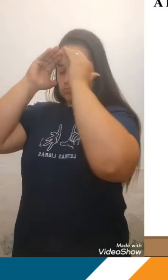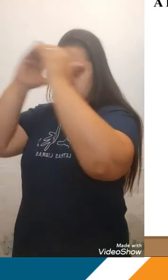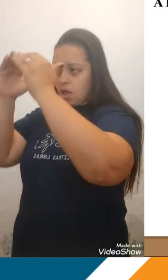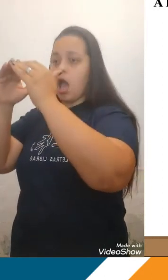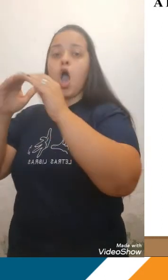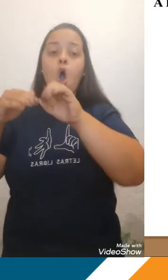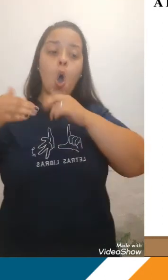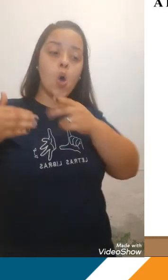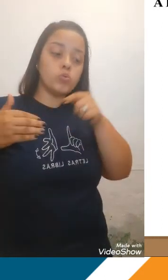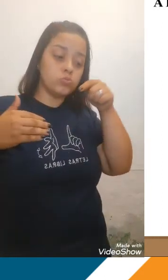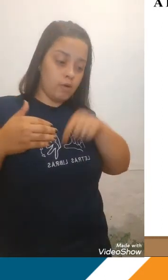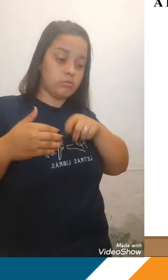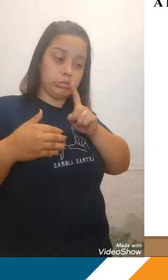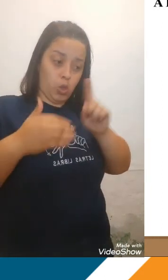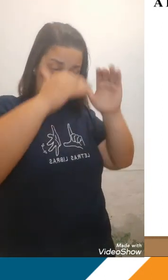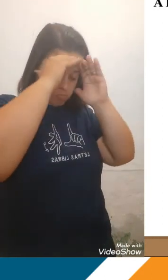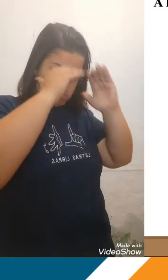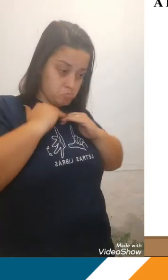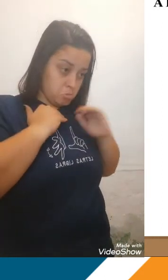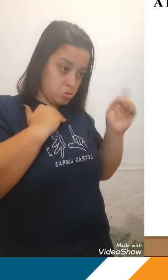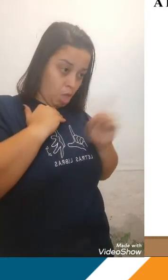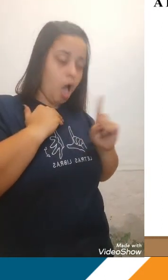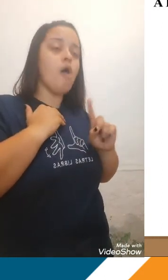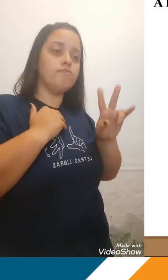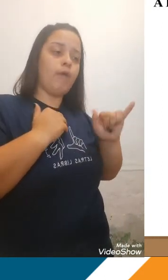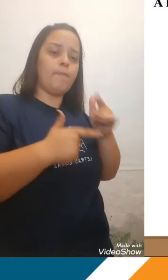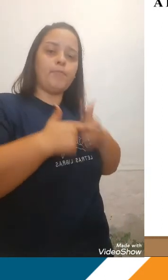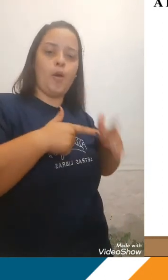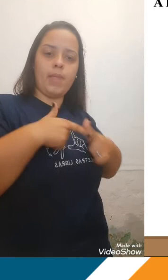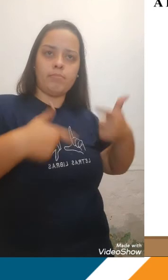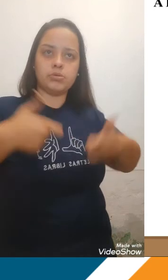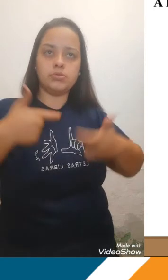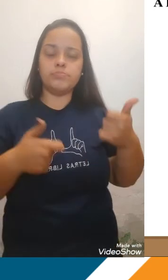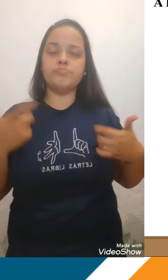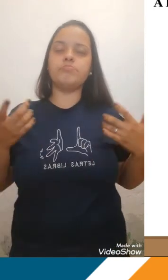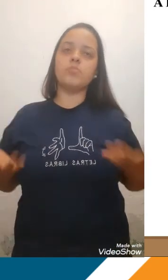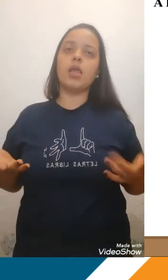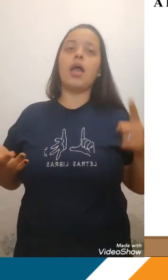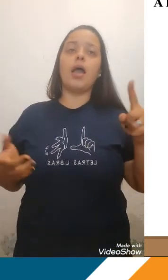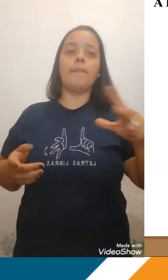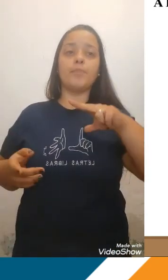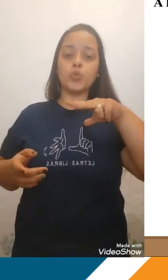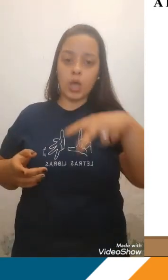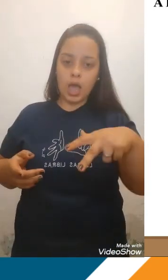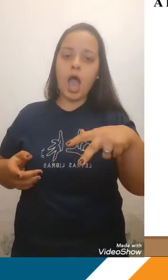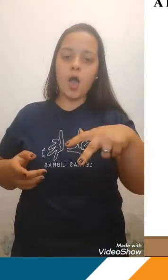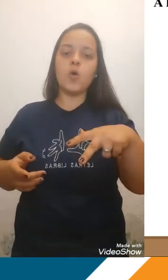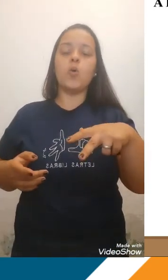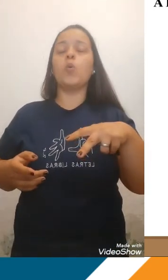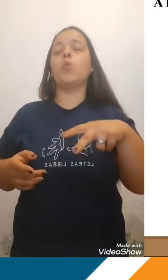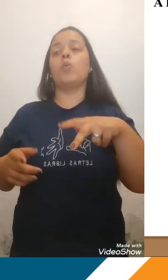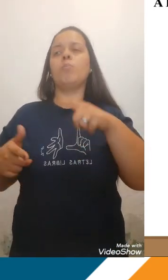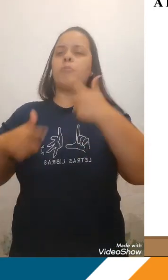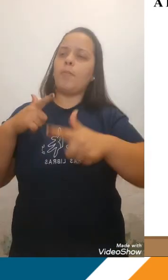Pedro sofreria retaliações. E, após sucessivas tensões com Portugal, declarou a